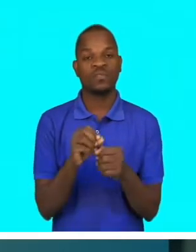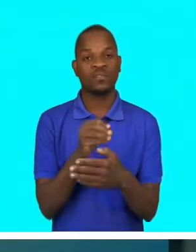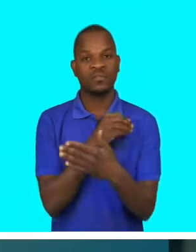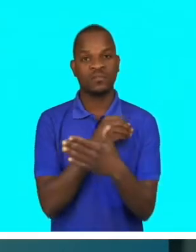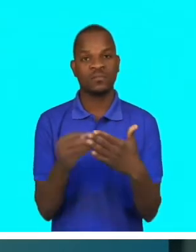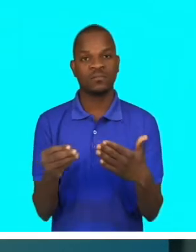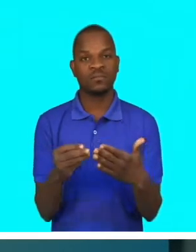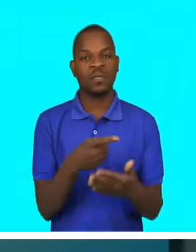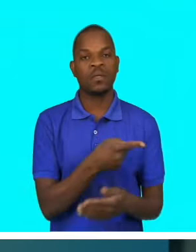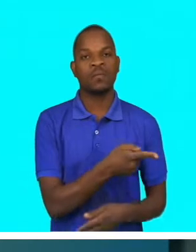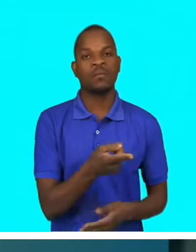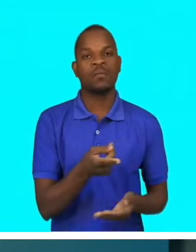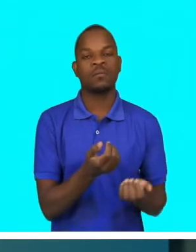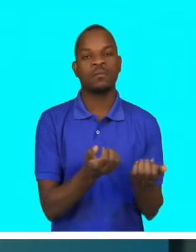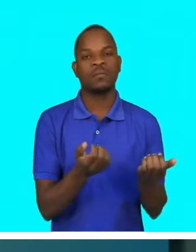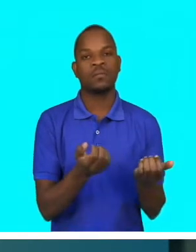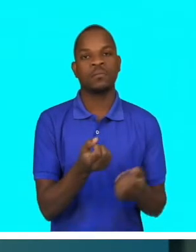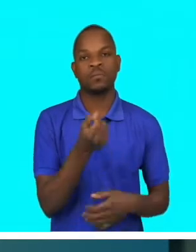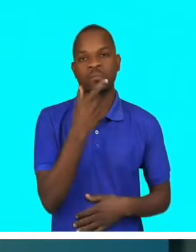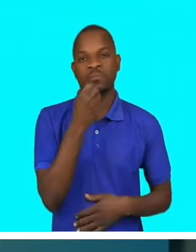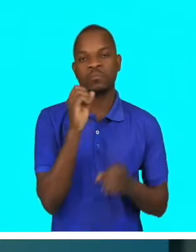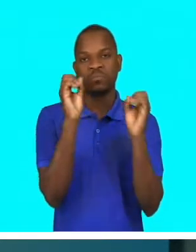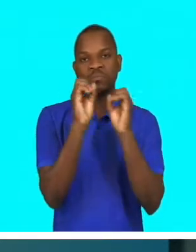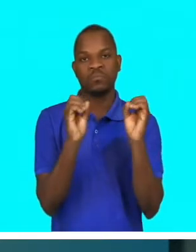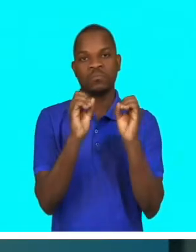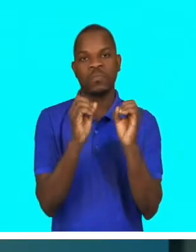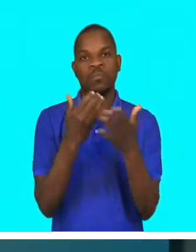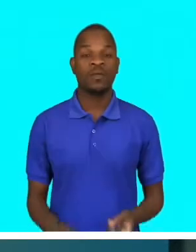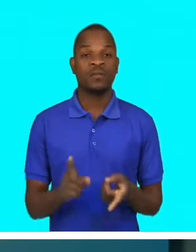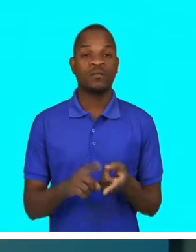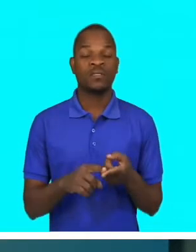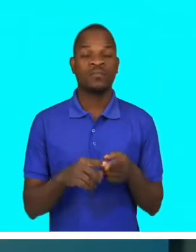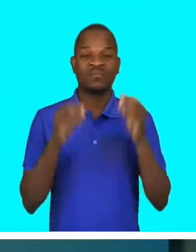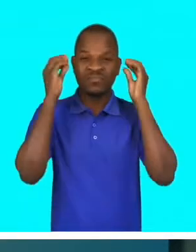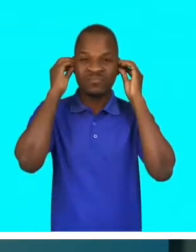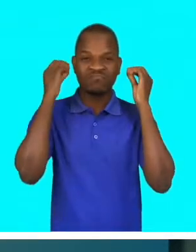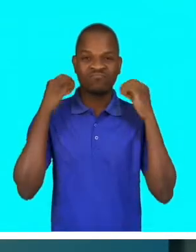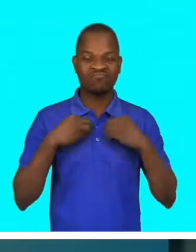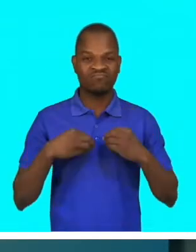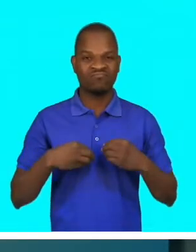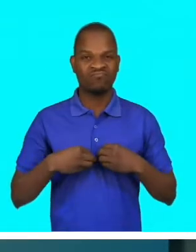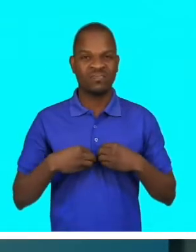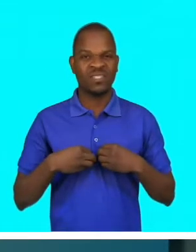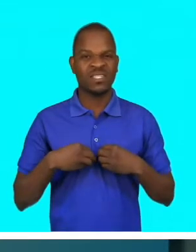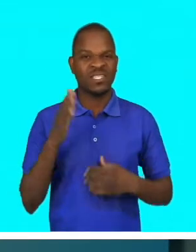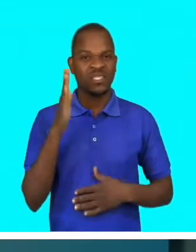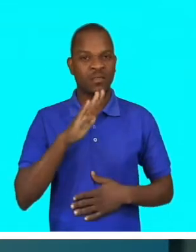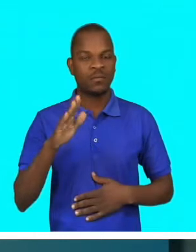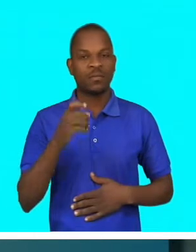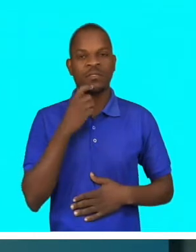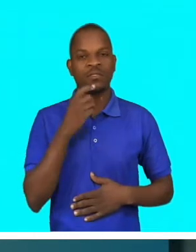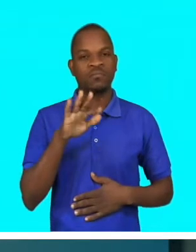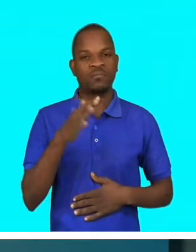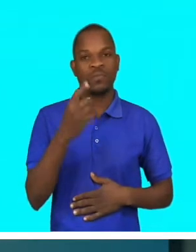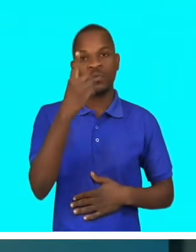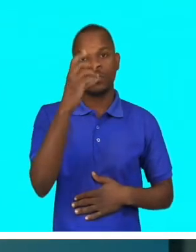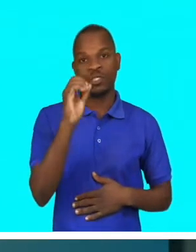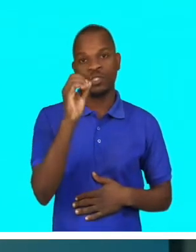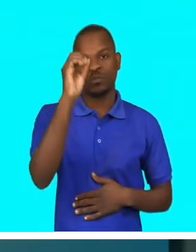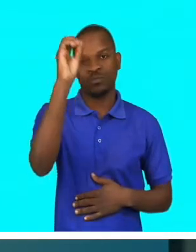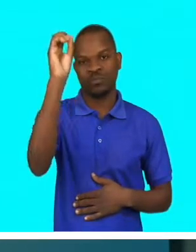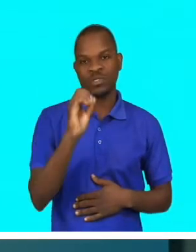dinheiro para comprar, a criança fica sem medicais. Segundo Cláudia Domingos, médica generalista, cerca de